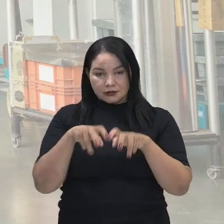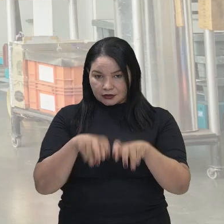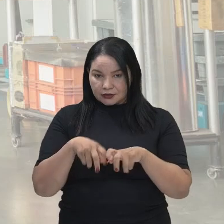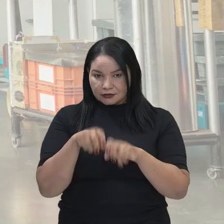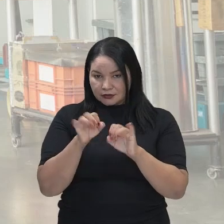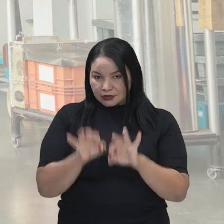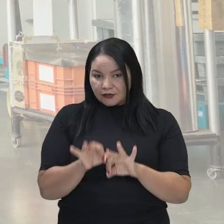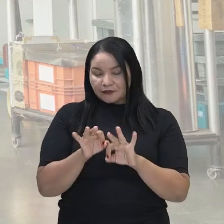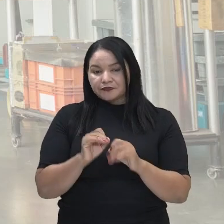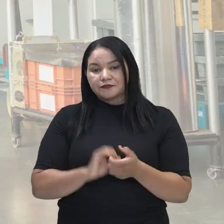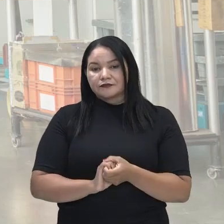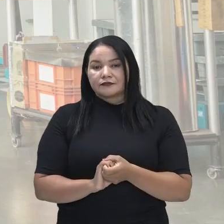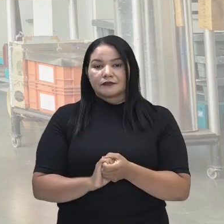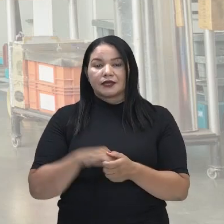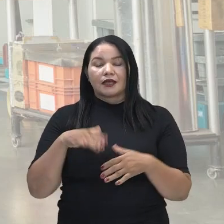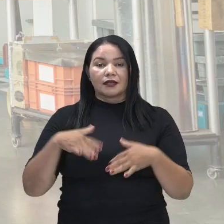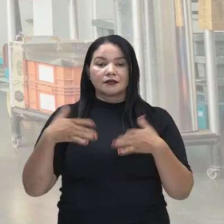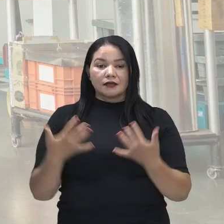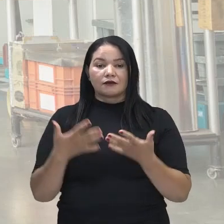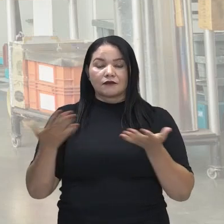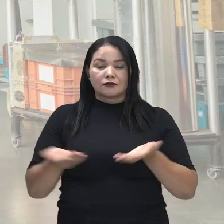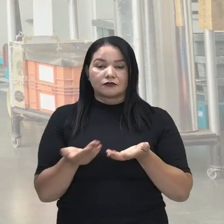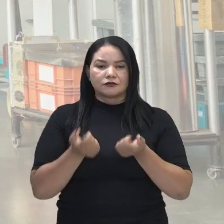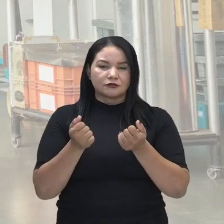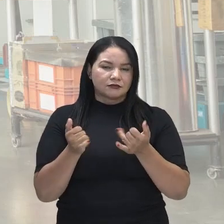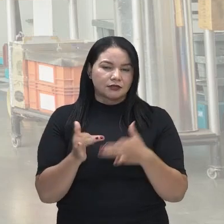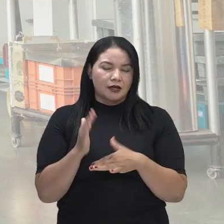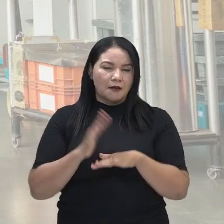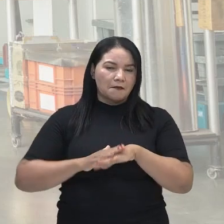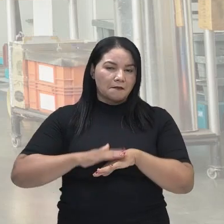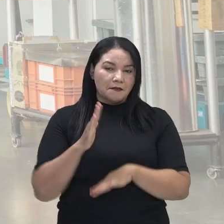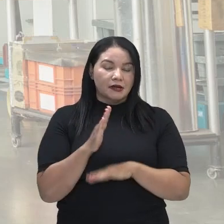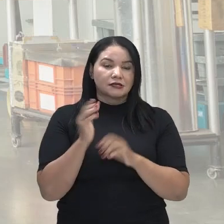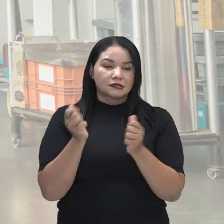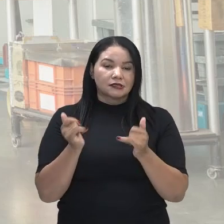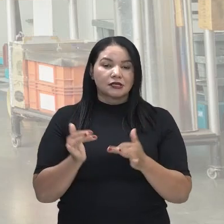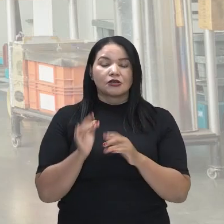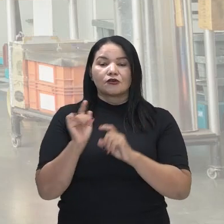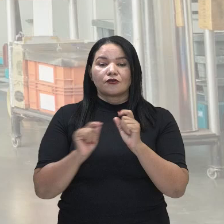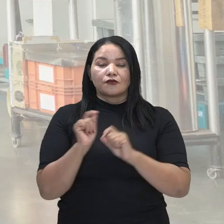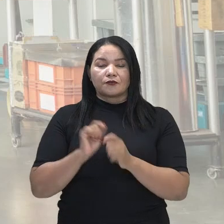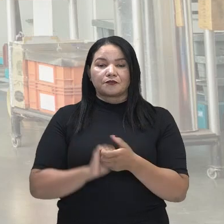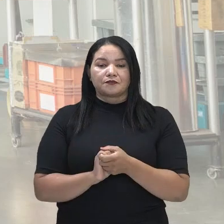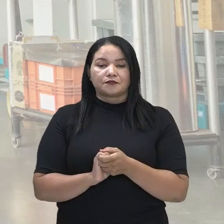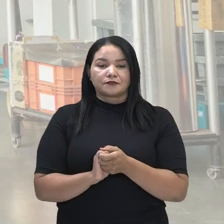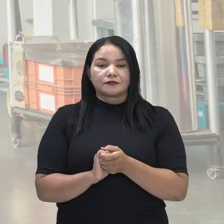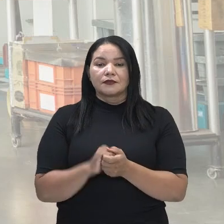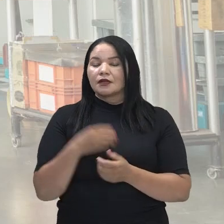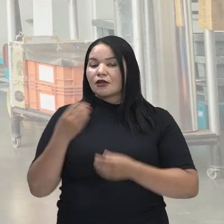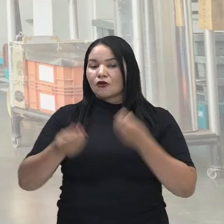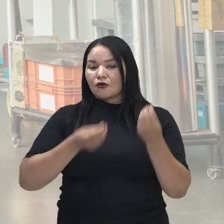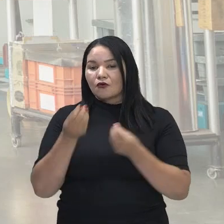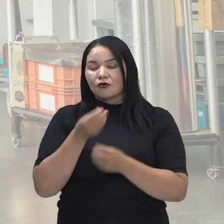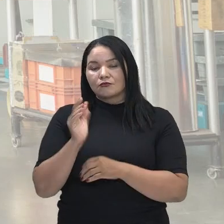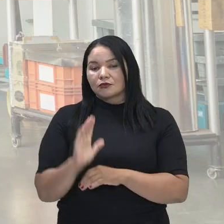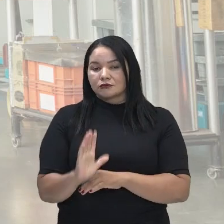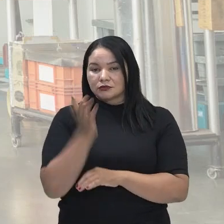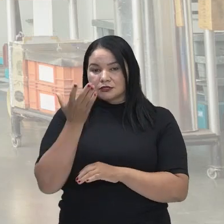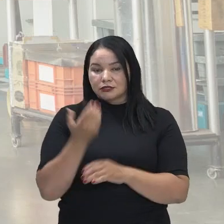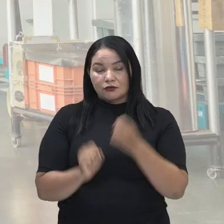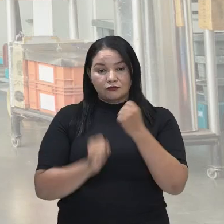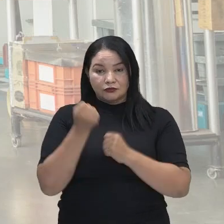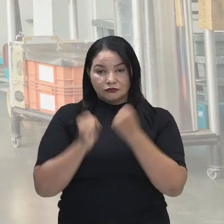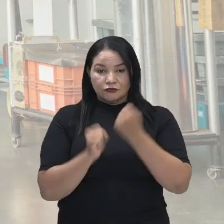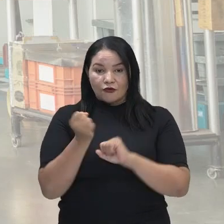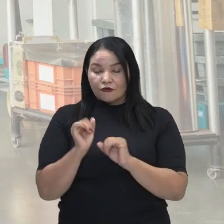certo? Então, para falar um pouco melhor, vamos observar como se dava essa indústria brasileira no final